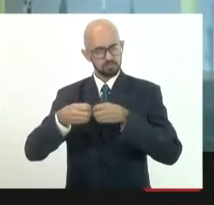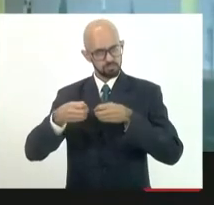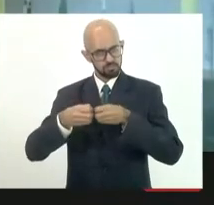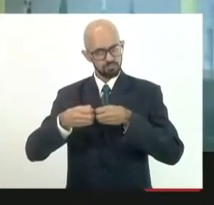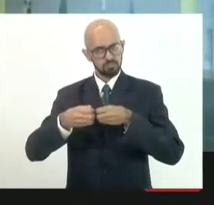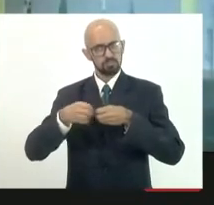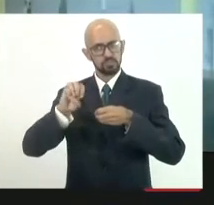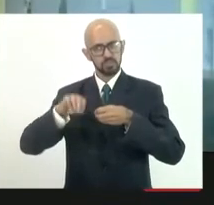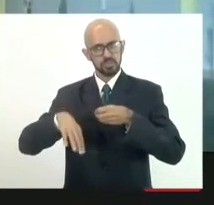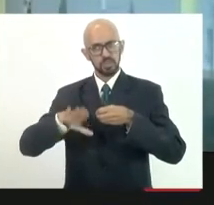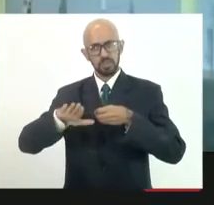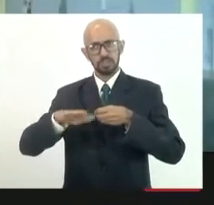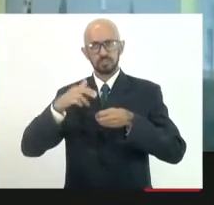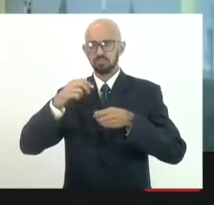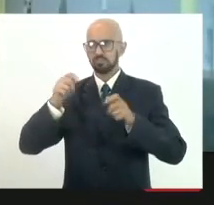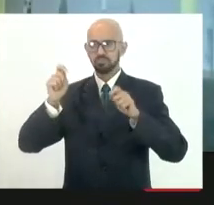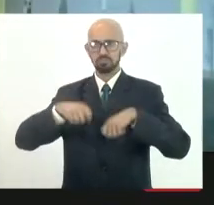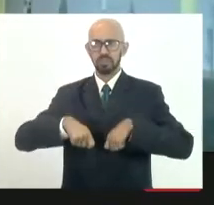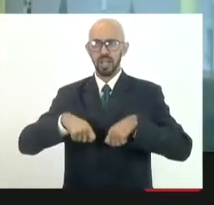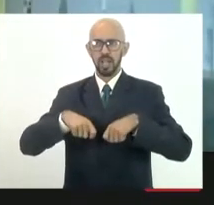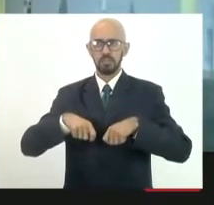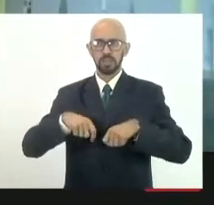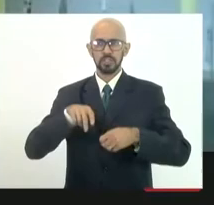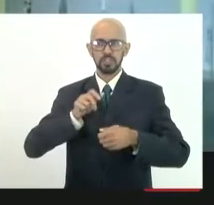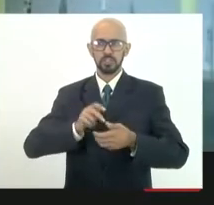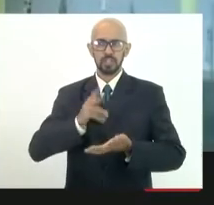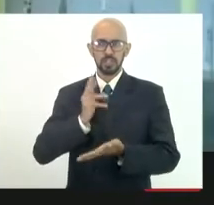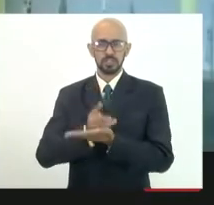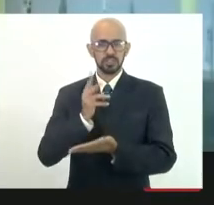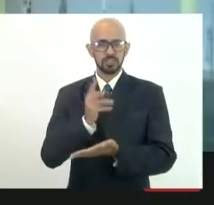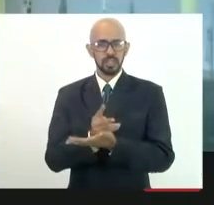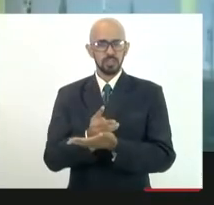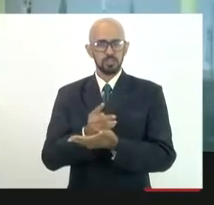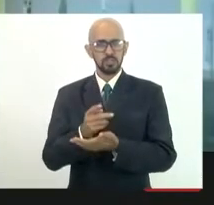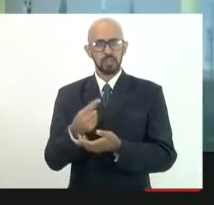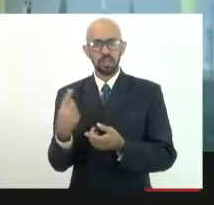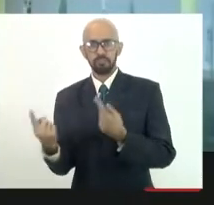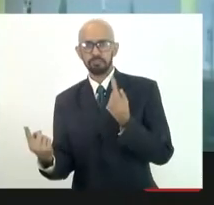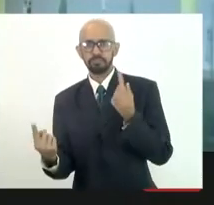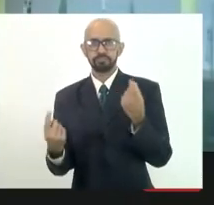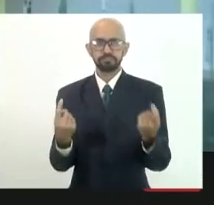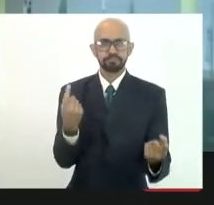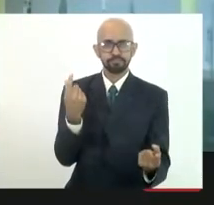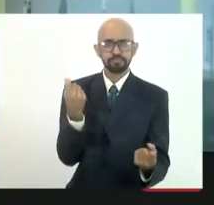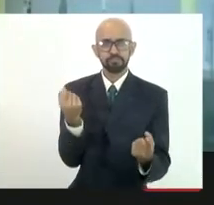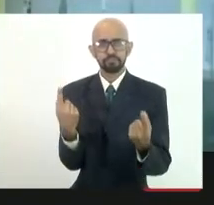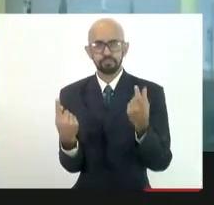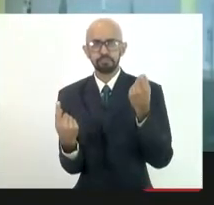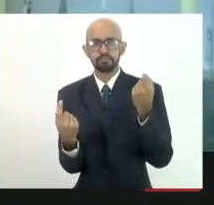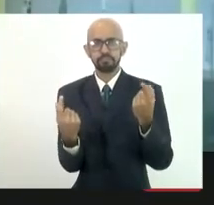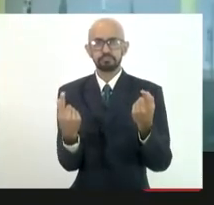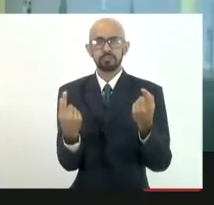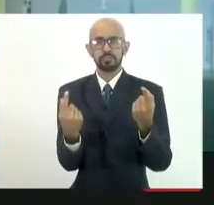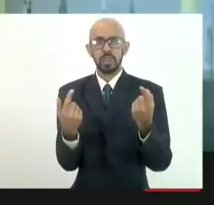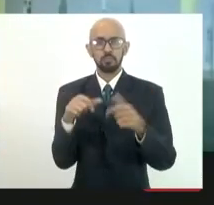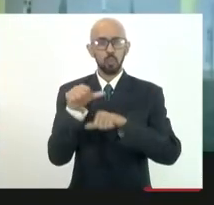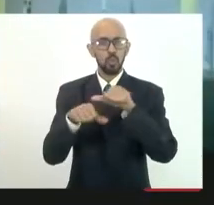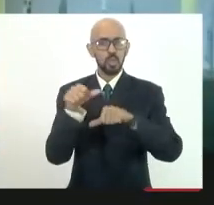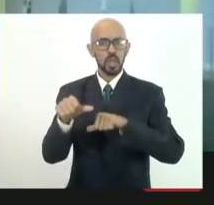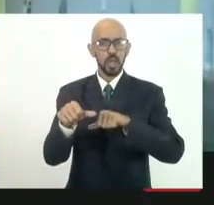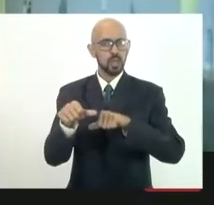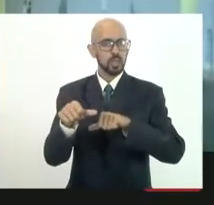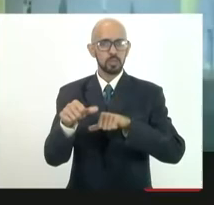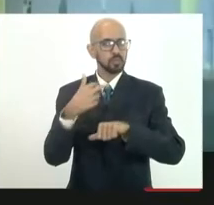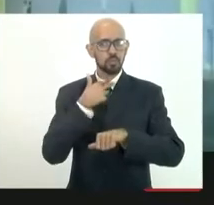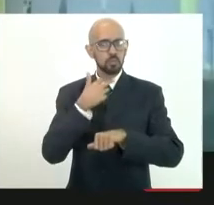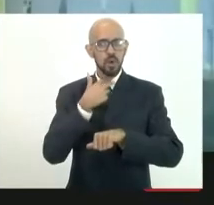Mas não pode ficar ao bel prazer de sempre de uma pessoa ou outra. Tem que ser uma política real de Estado de combate a